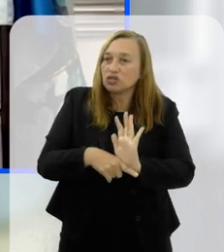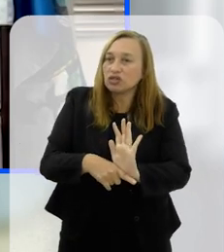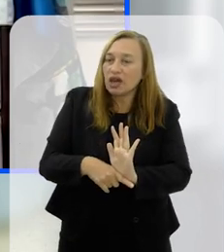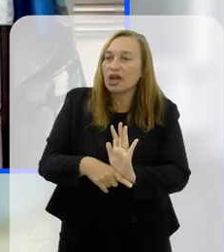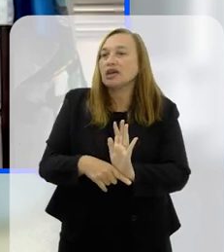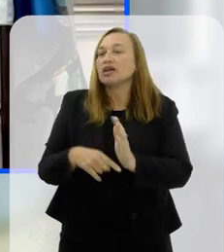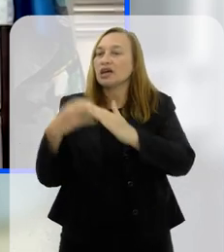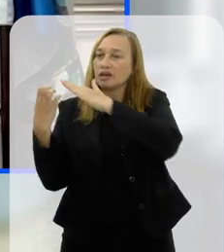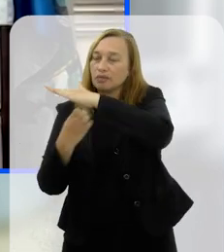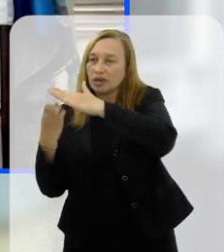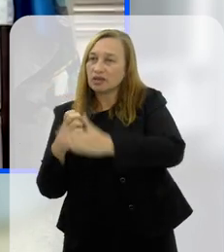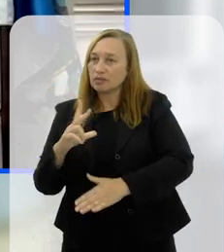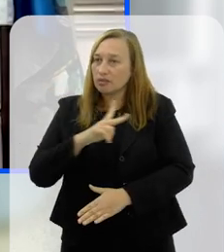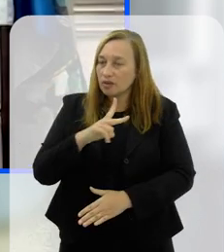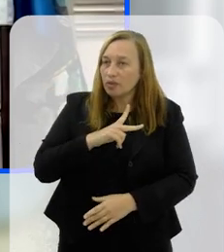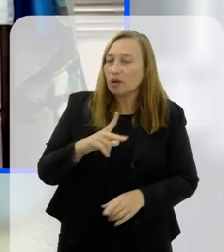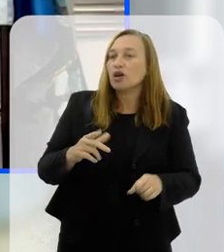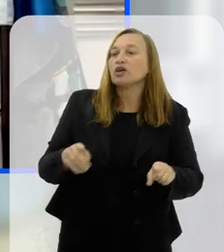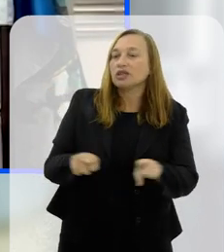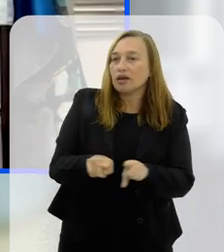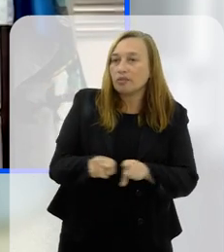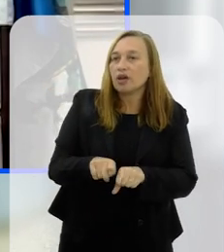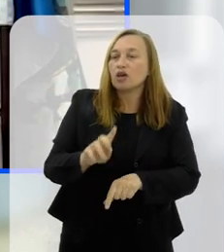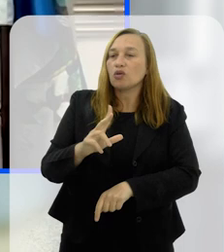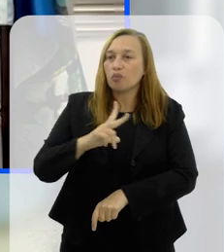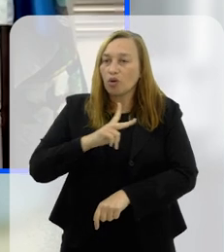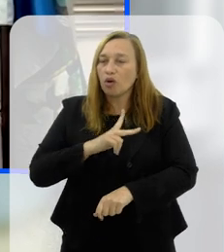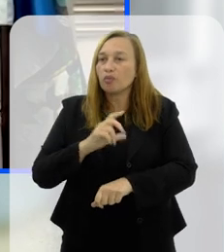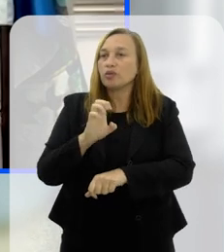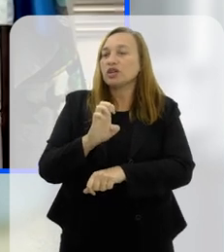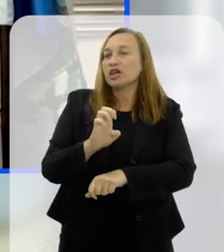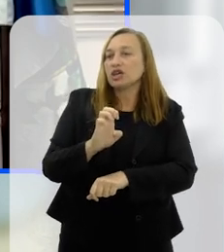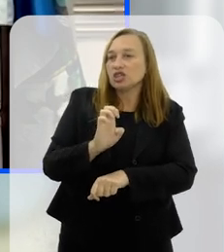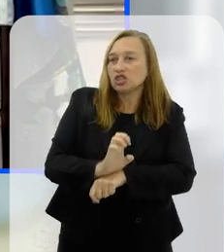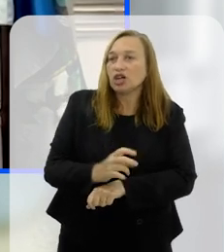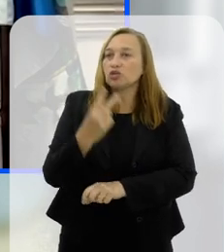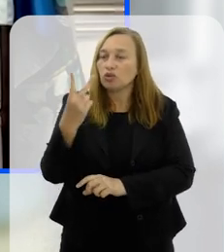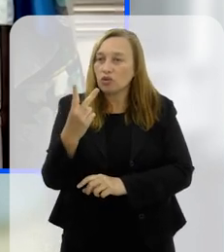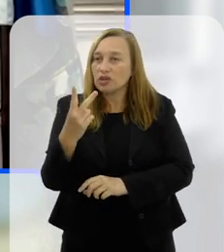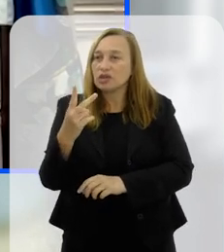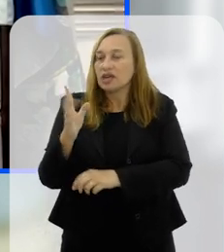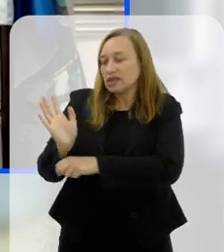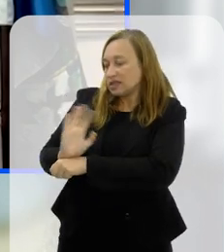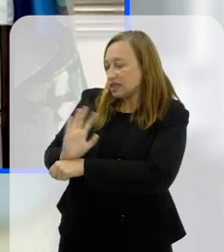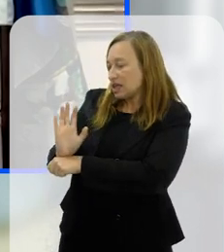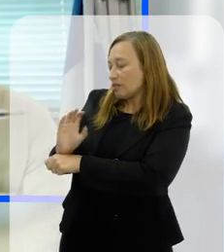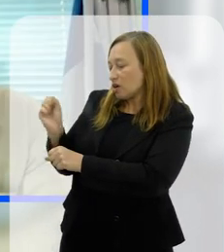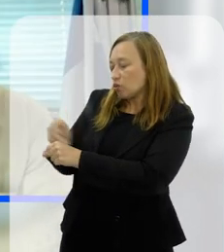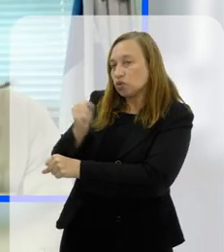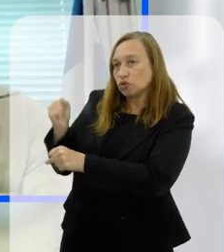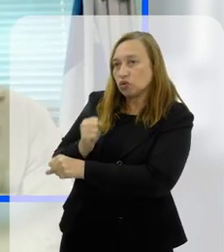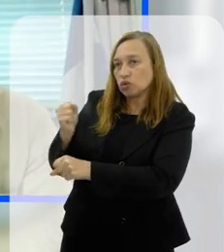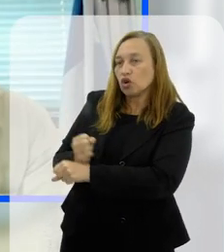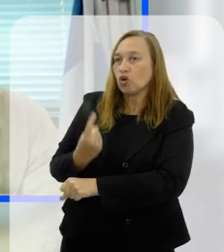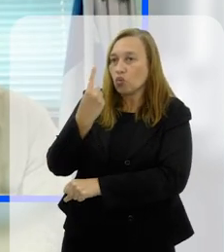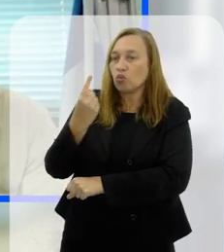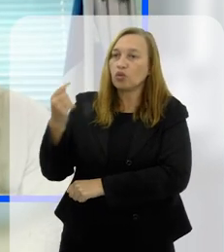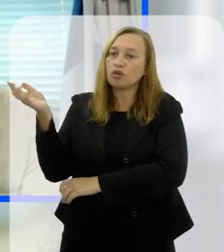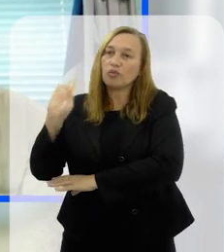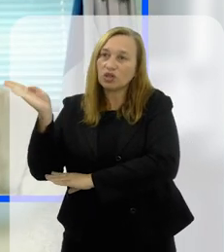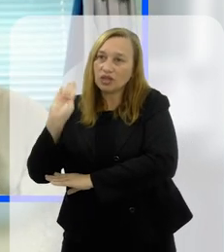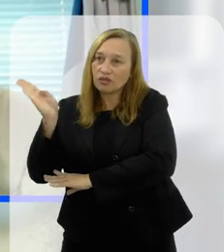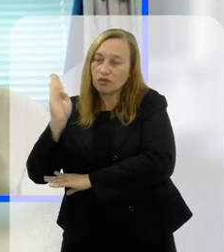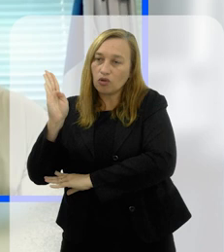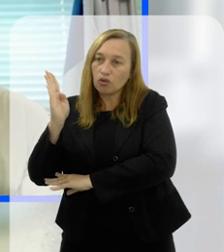das empresas privadas do próprio Estado que a gente possa construir dois cinemas um em Botafogo no